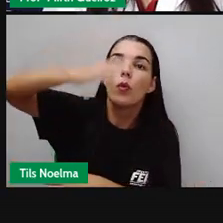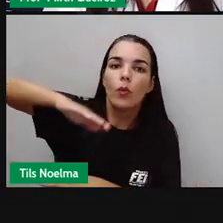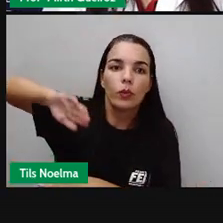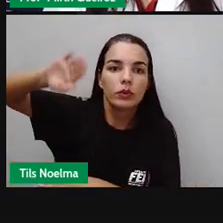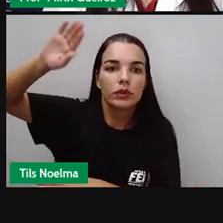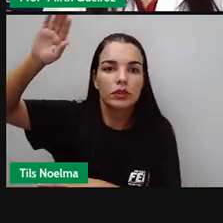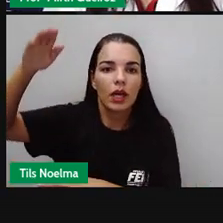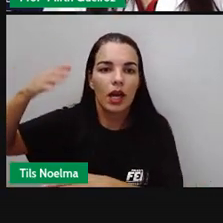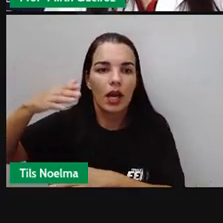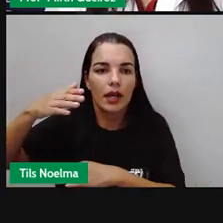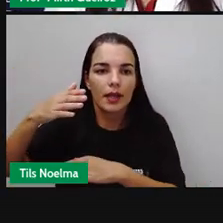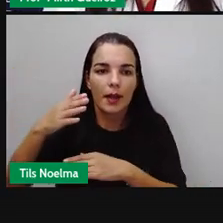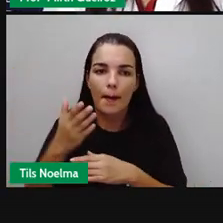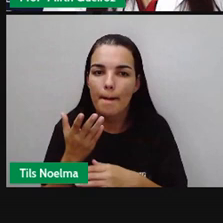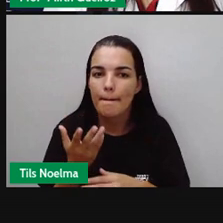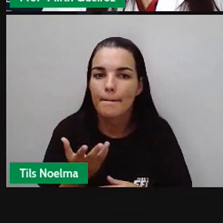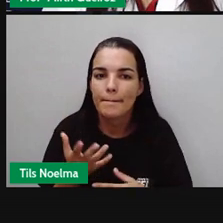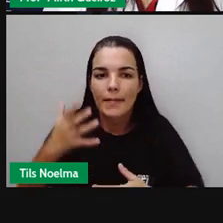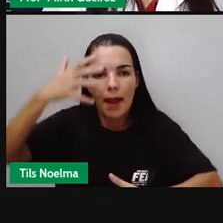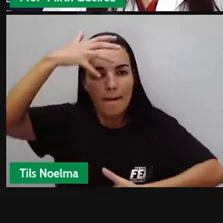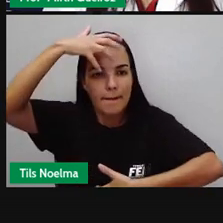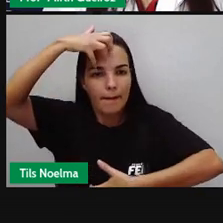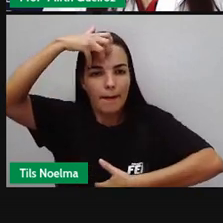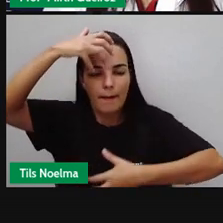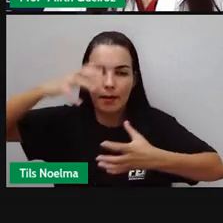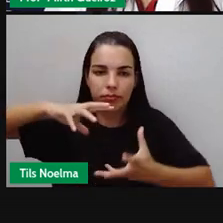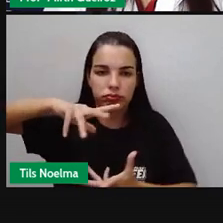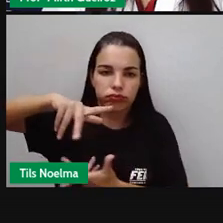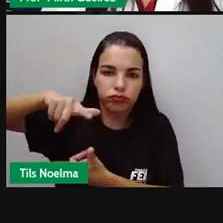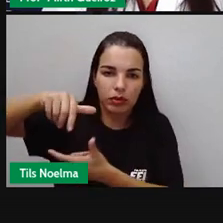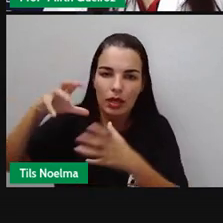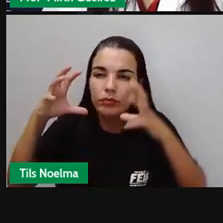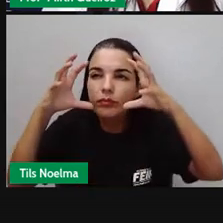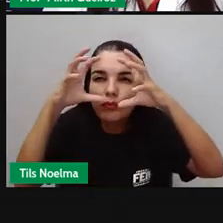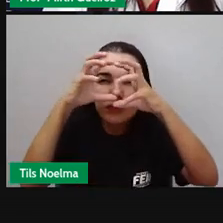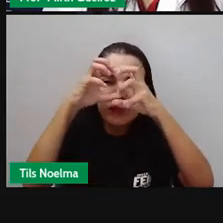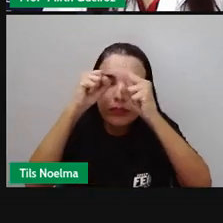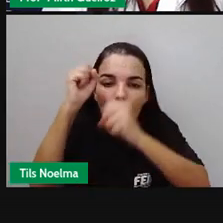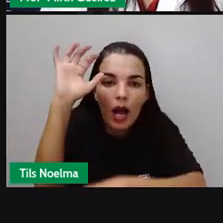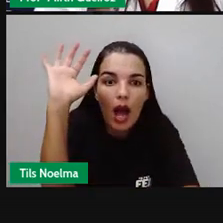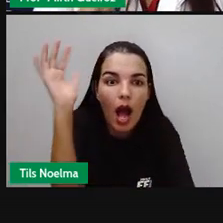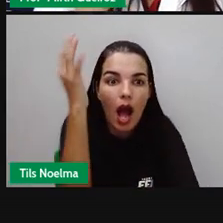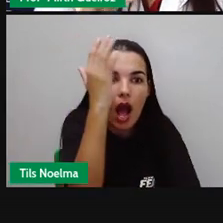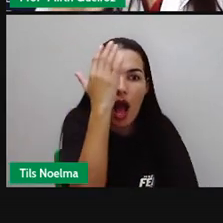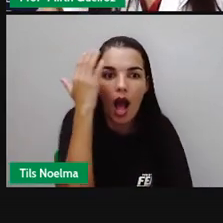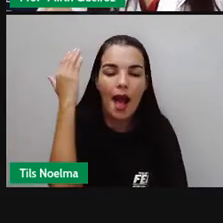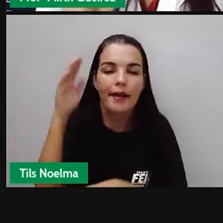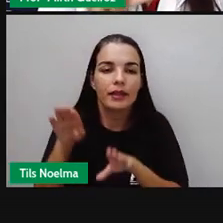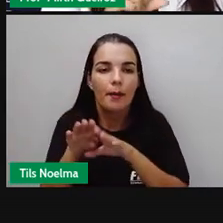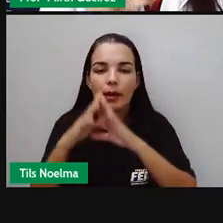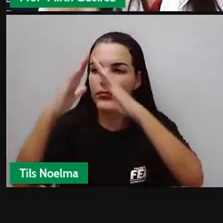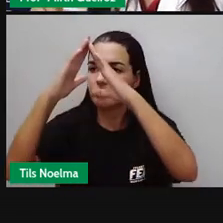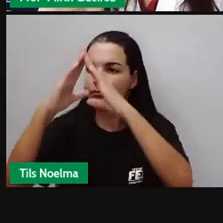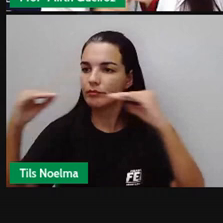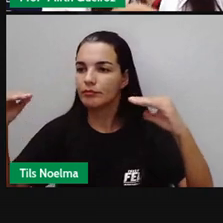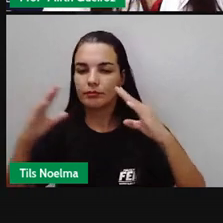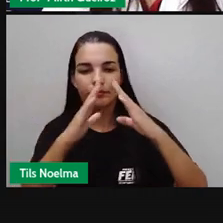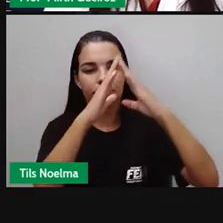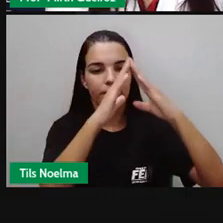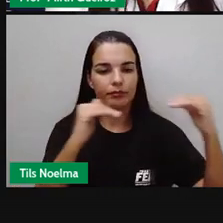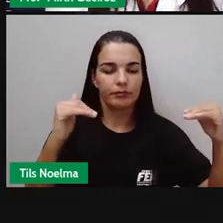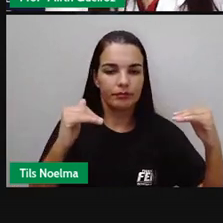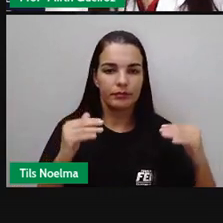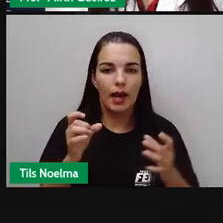o planeta dos macacos, a escuridão de uma floresta, um castelo abandonado. Cada frase dessa em